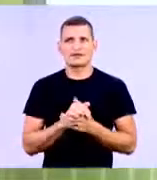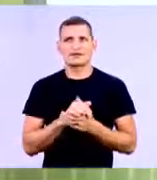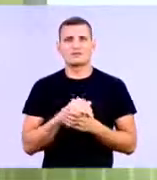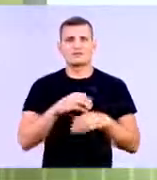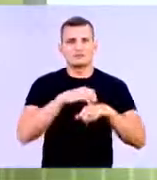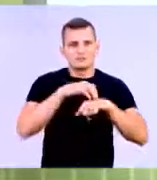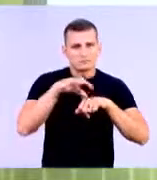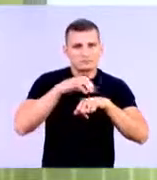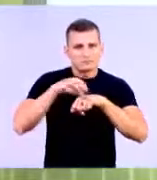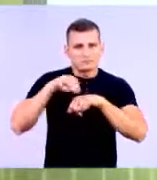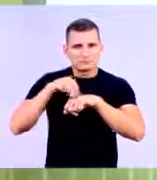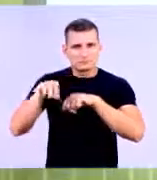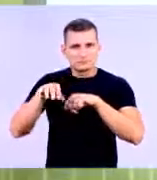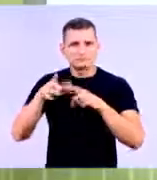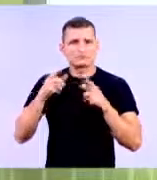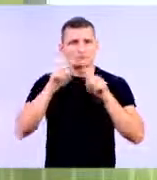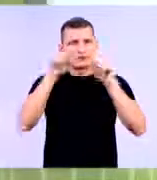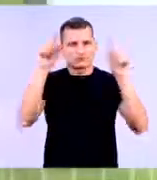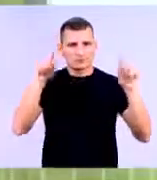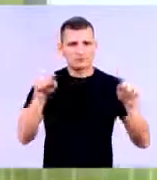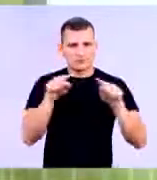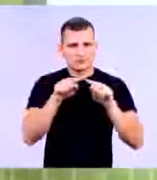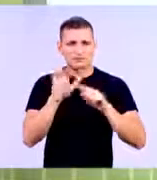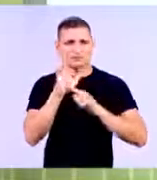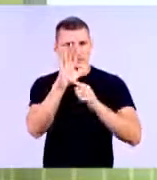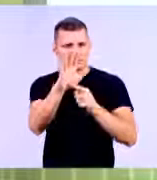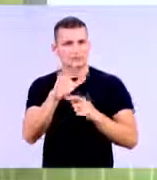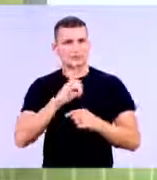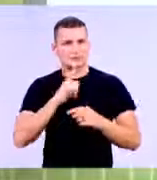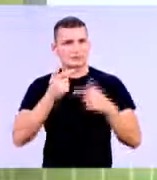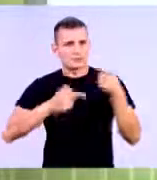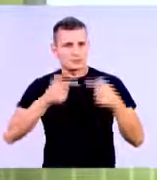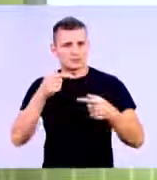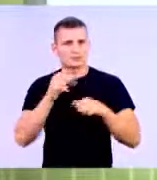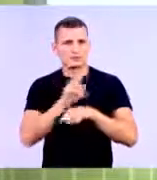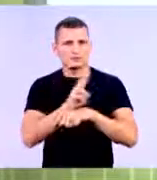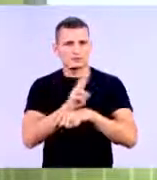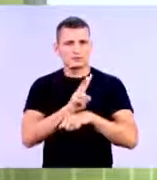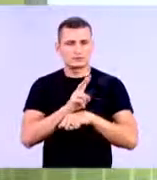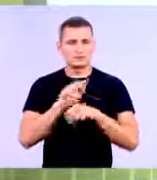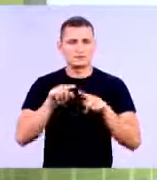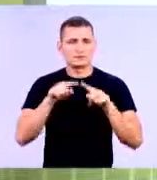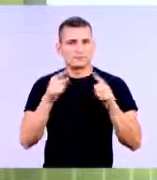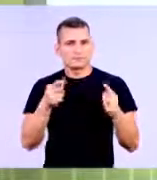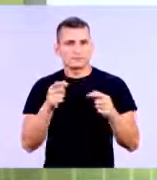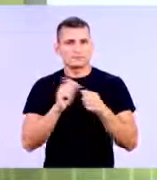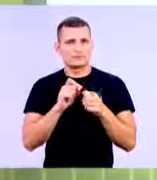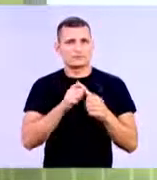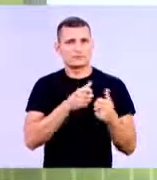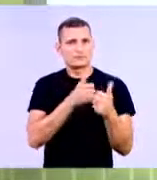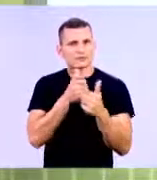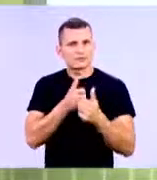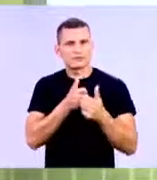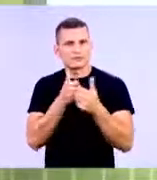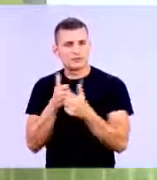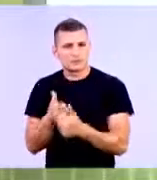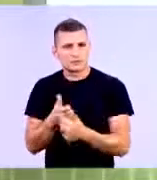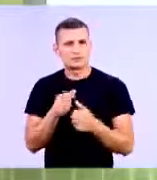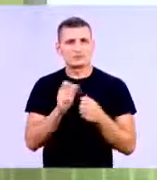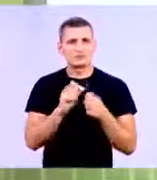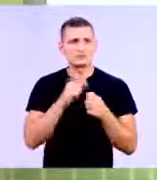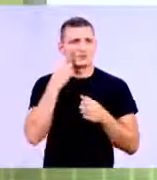repassam aos funcionários, apresentam que tem uma política de segurança, mas para fazer aquele acompanhamento, para fazer